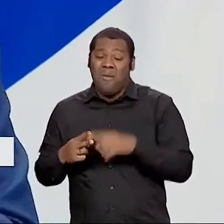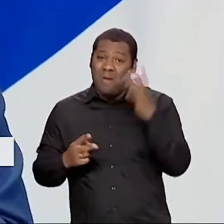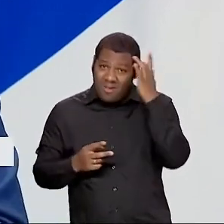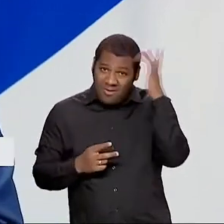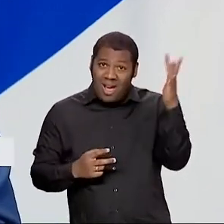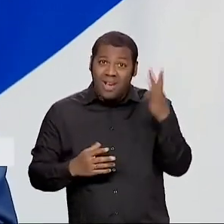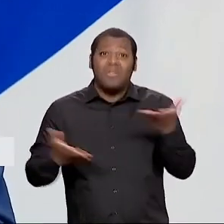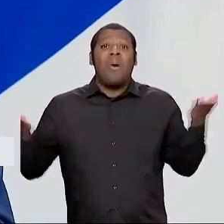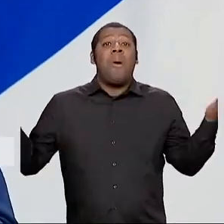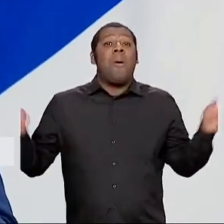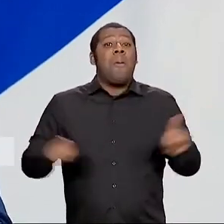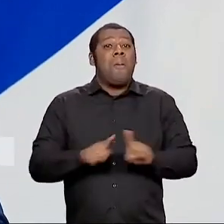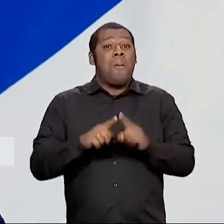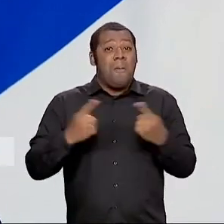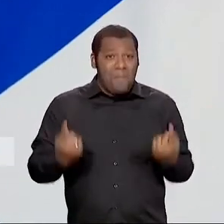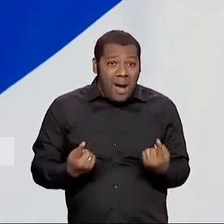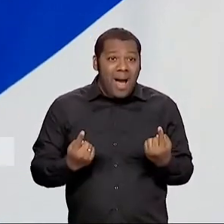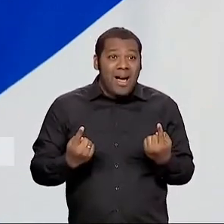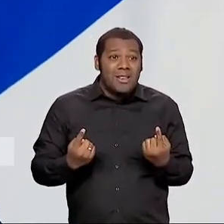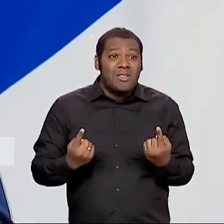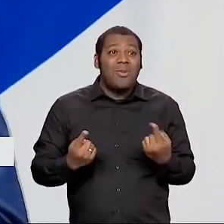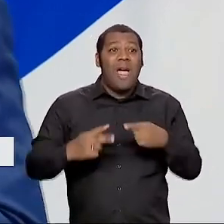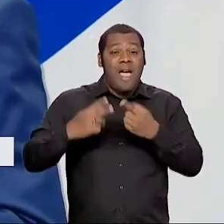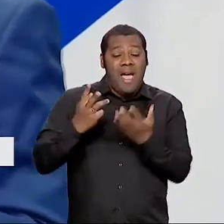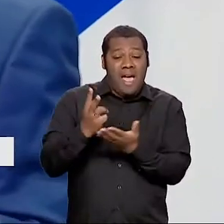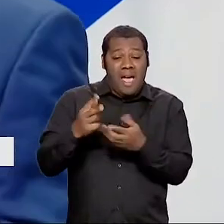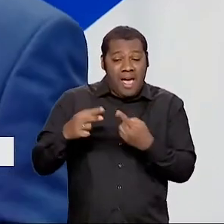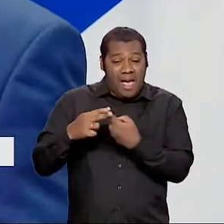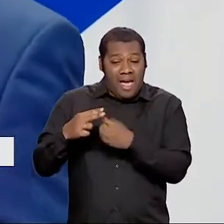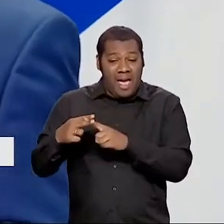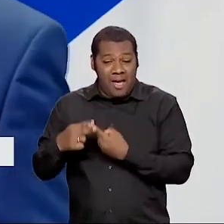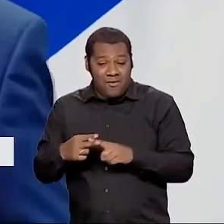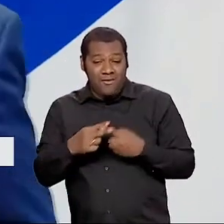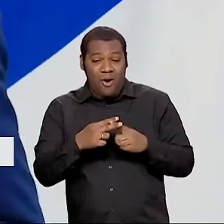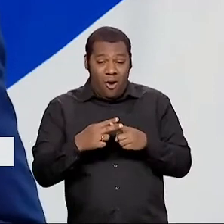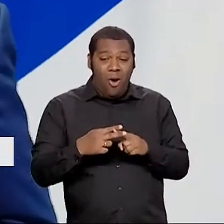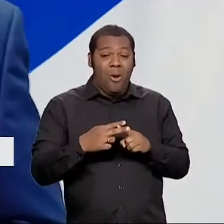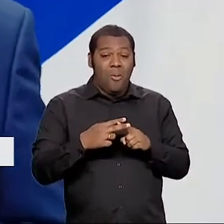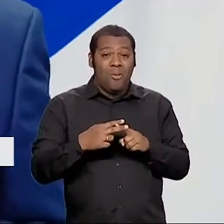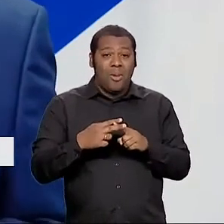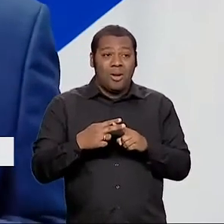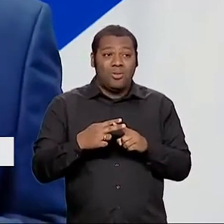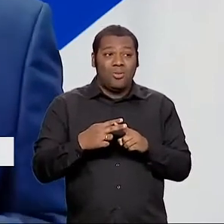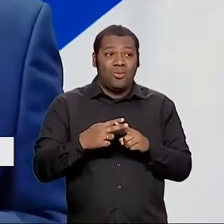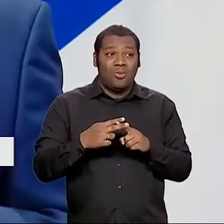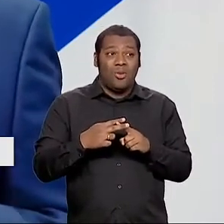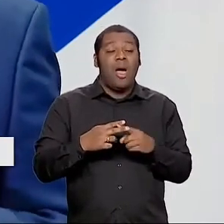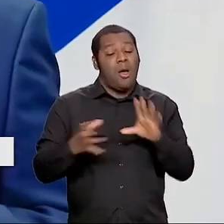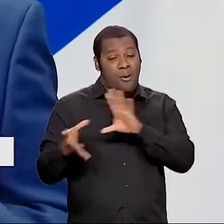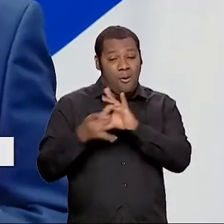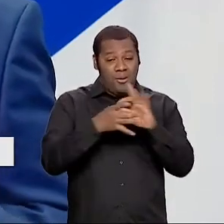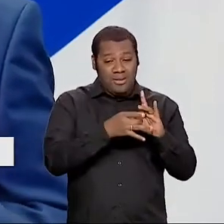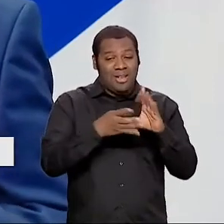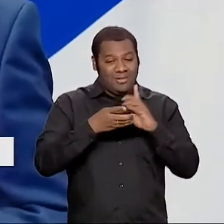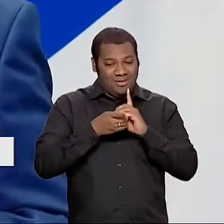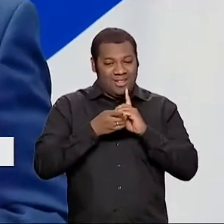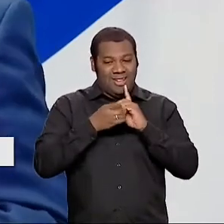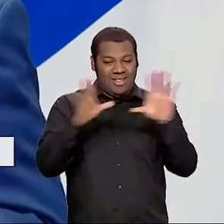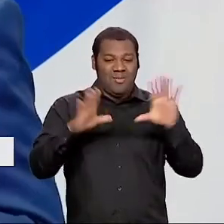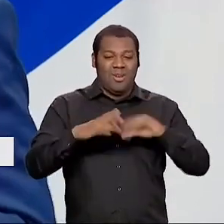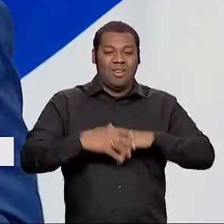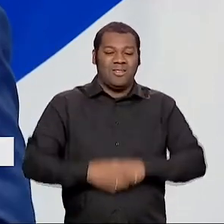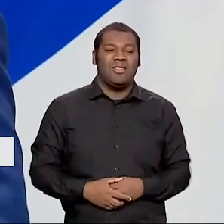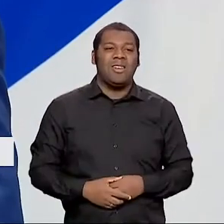ela discutindo democraticamente num Congresso onde nós não temos maioria, significa que você tem